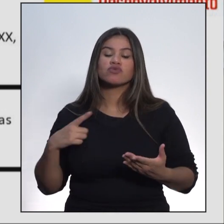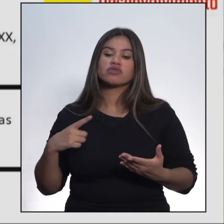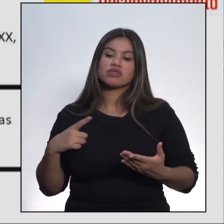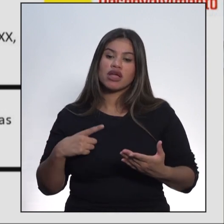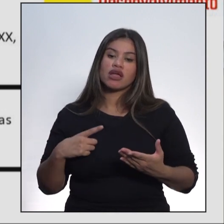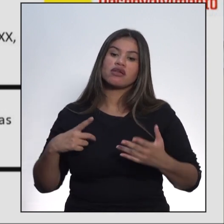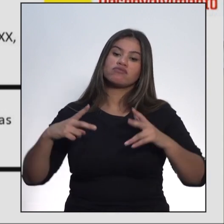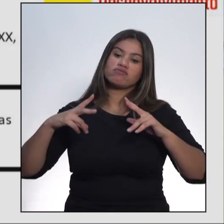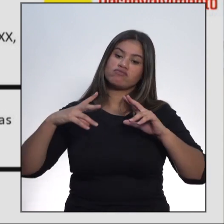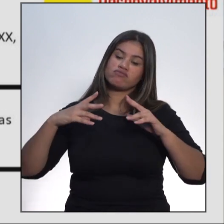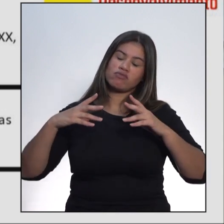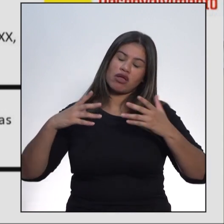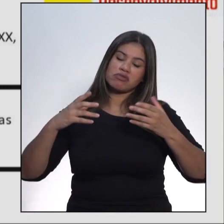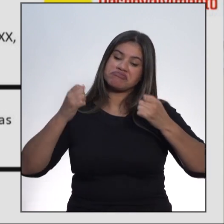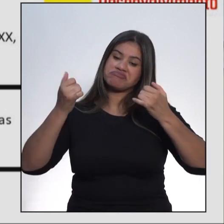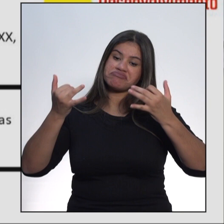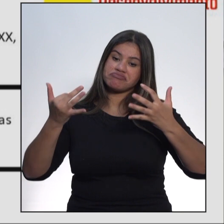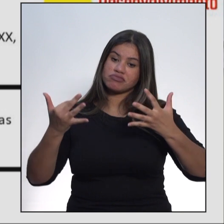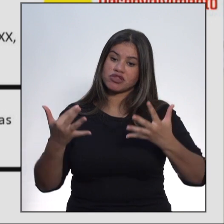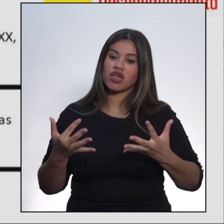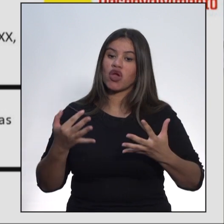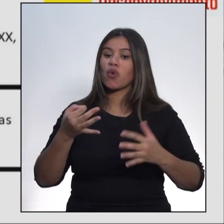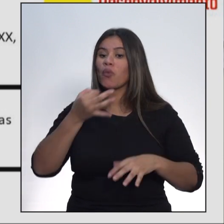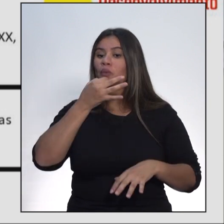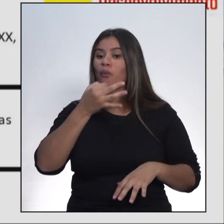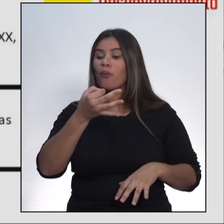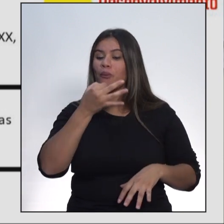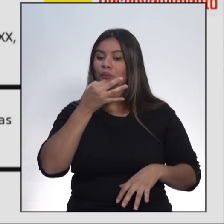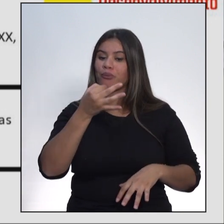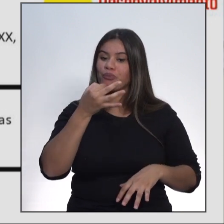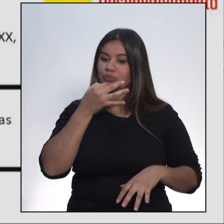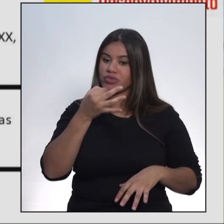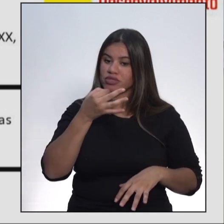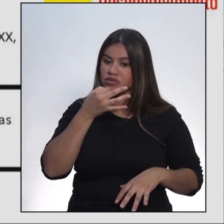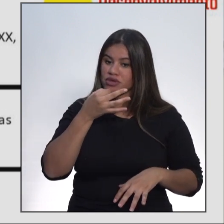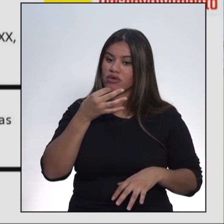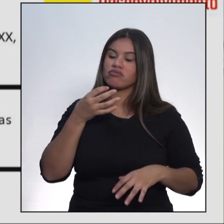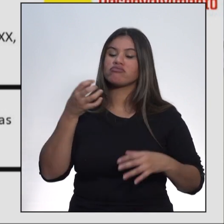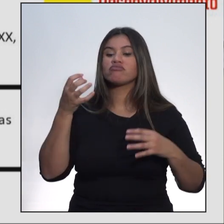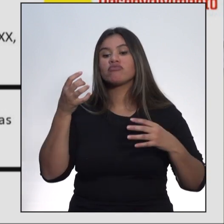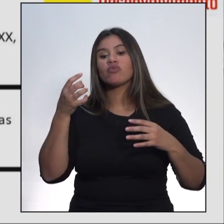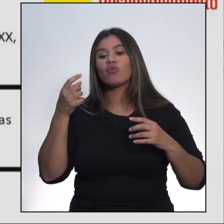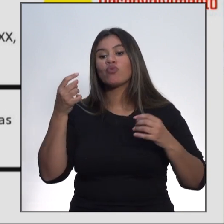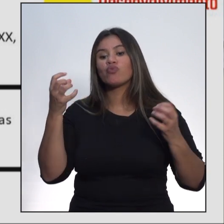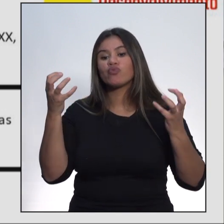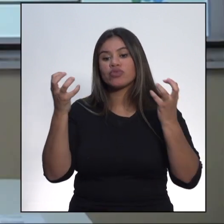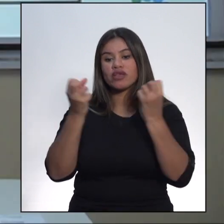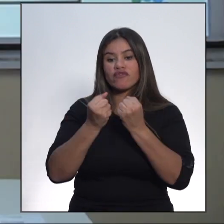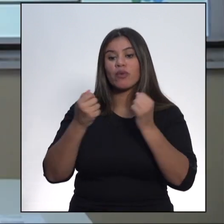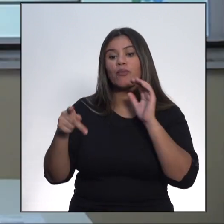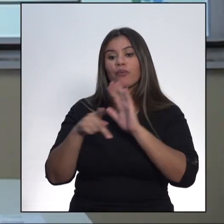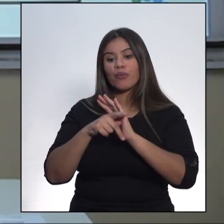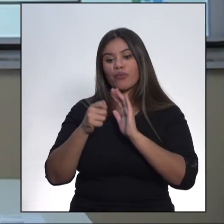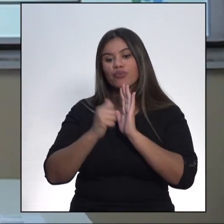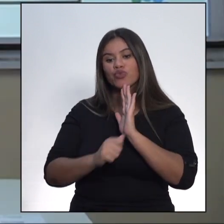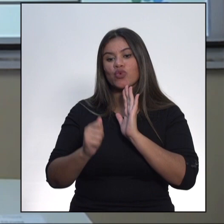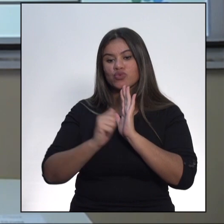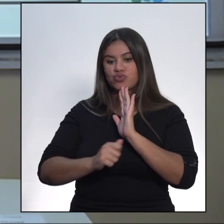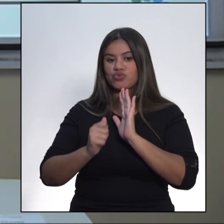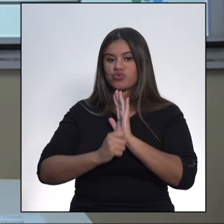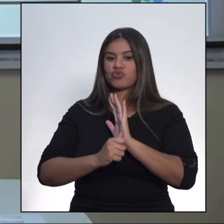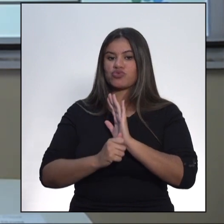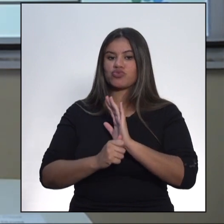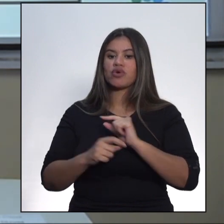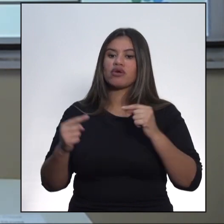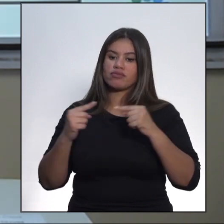o assunto e o ponto de vista defendido pelo autor, aqui na